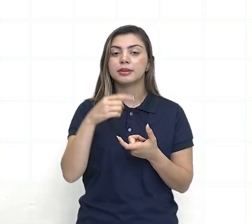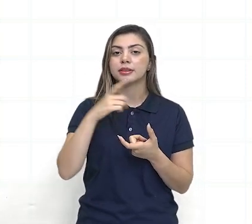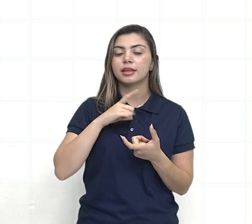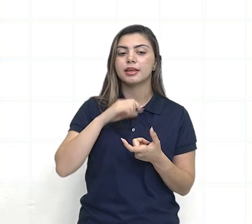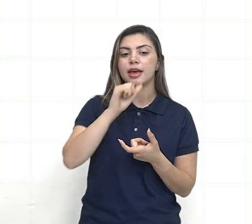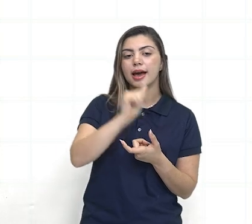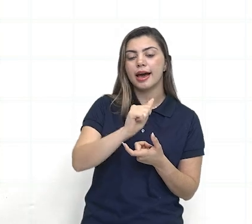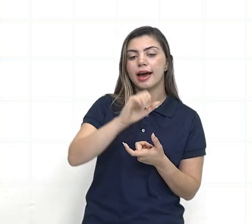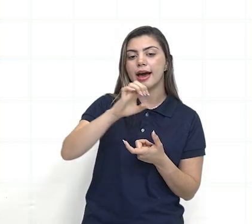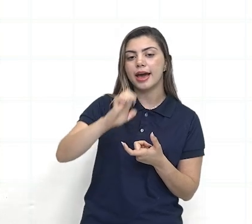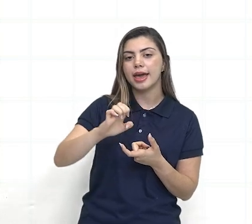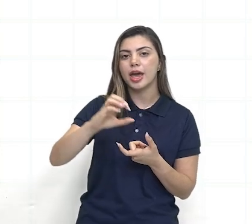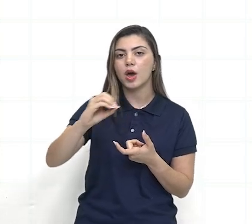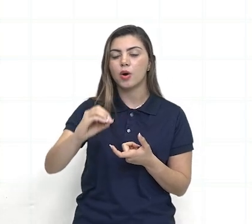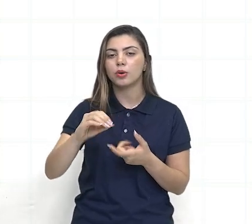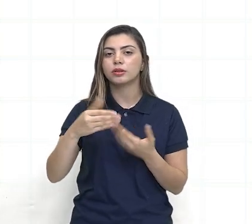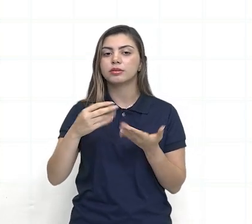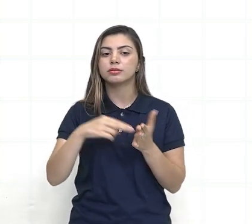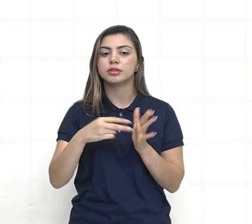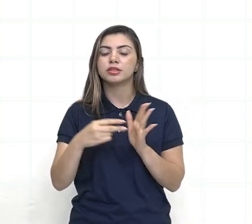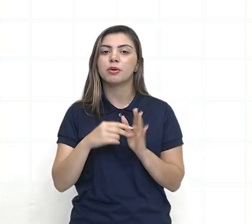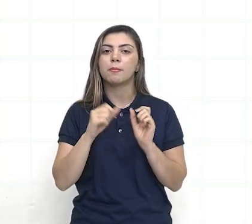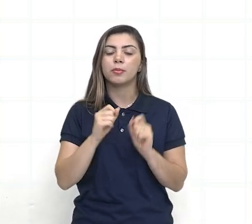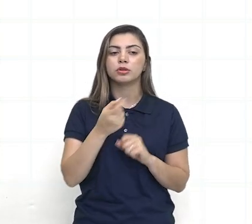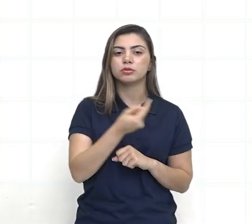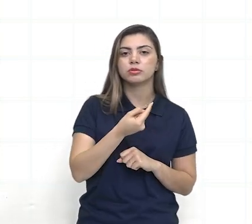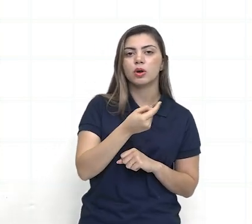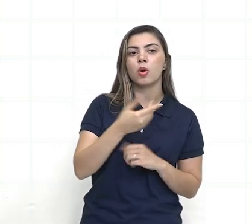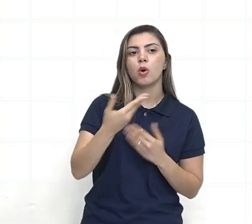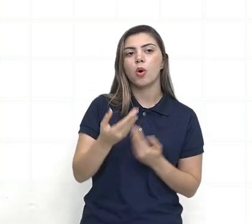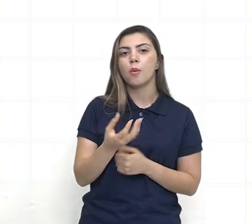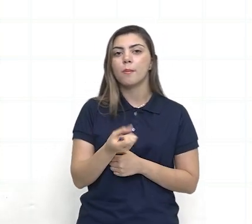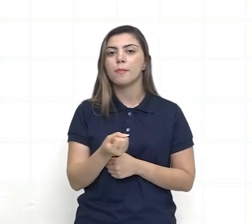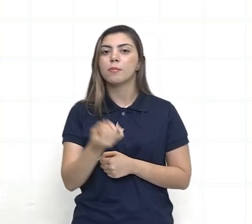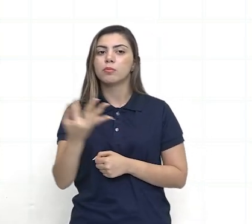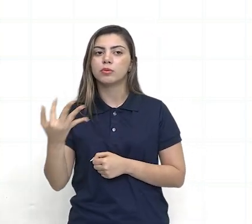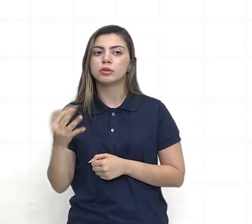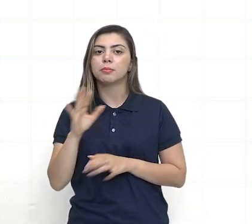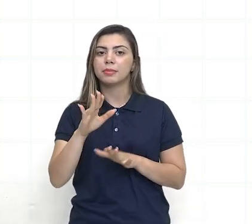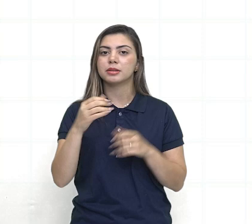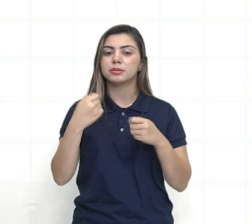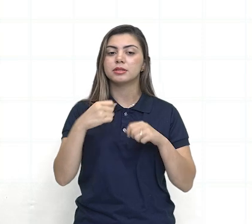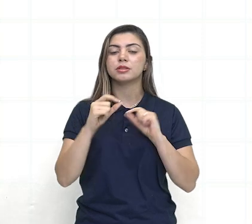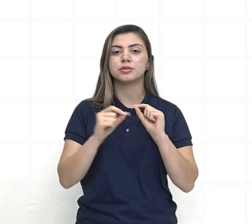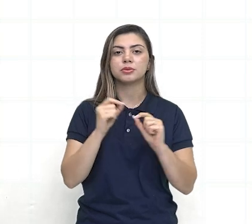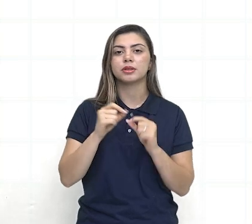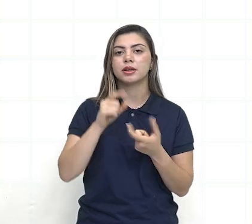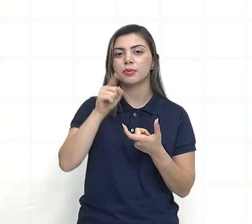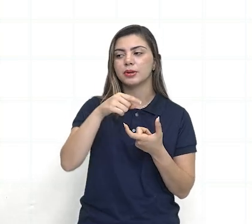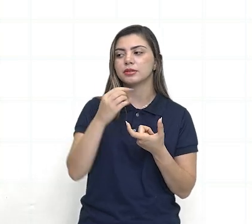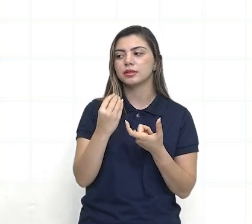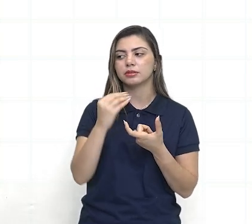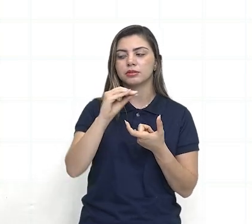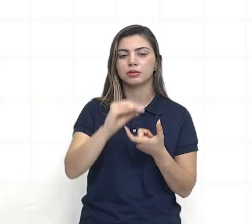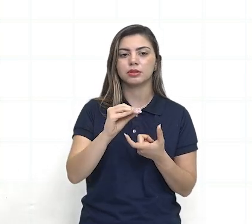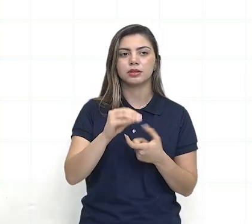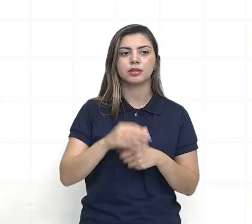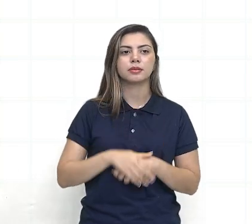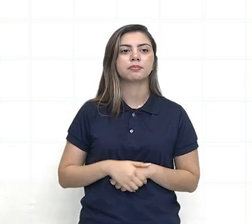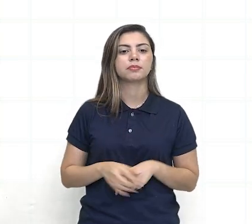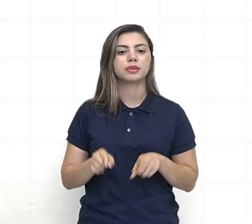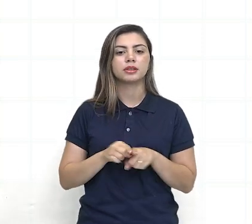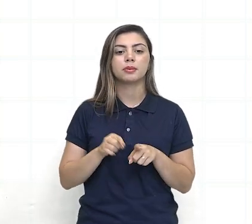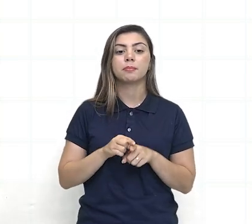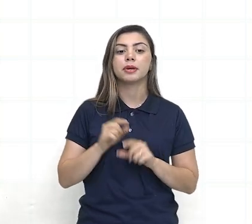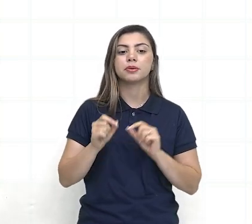S. Significa que elas estarão ou no singular e no plural, ou no plural, mas elas serão acentuadas. E em ens com